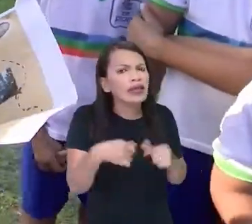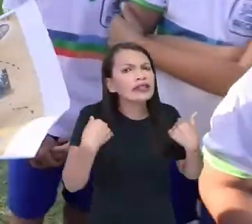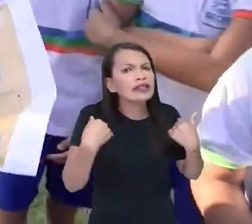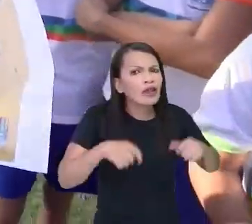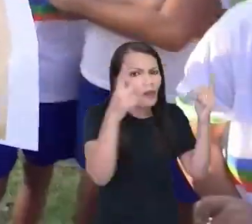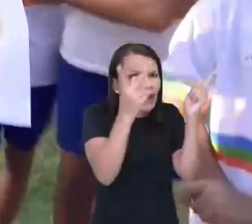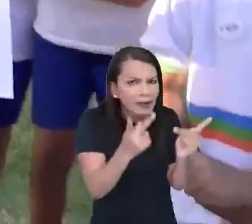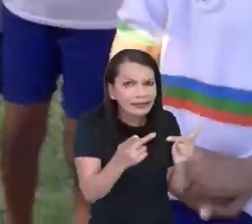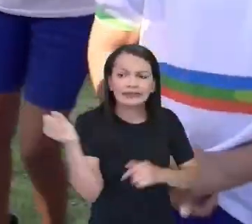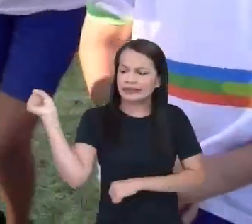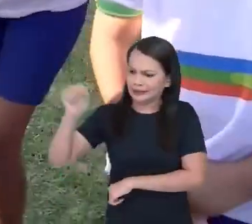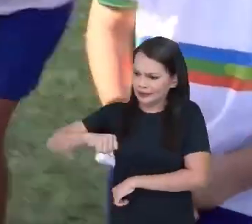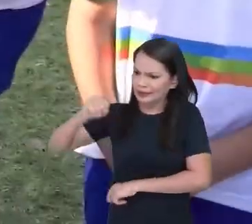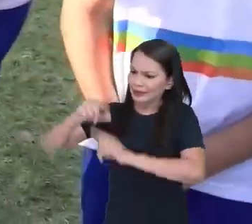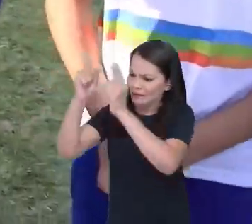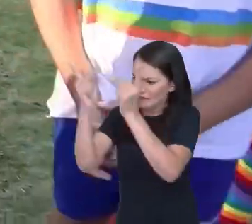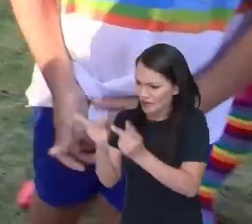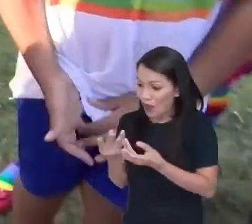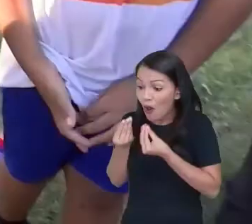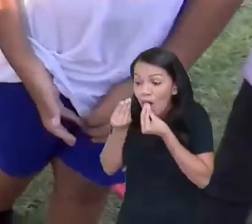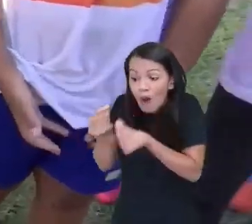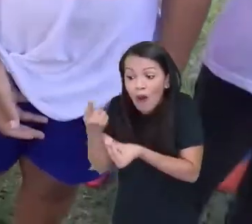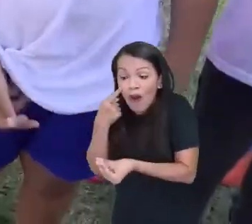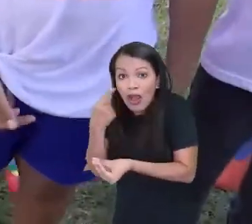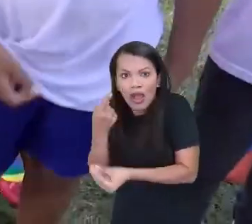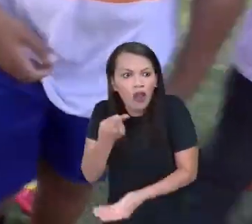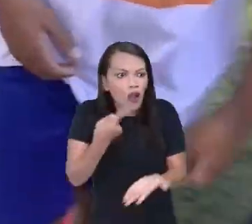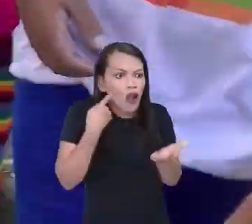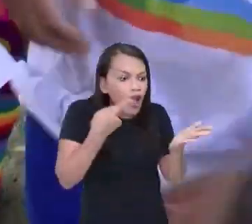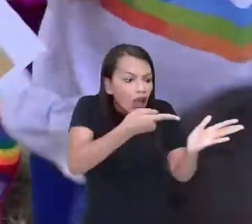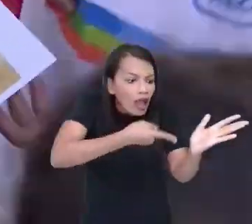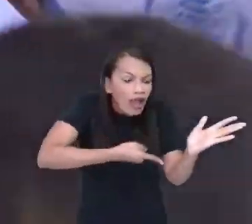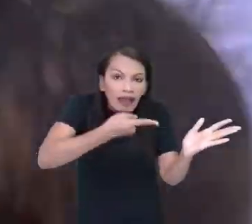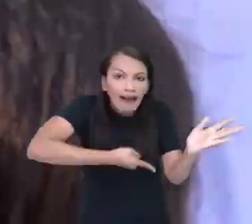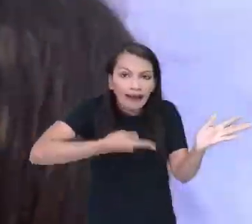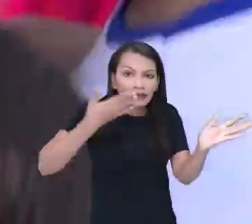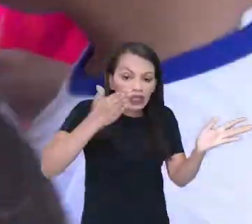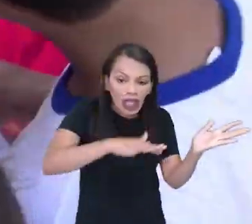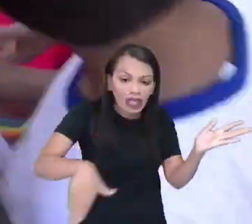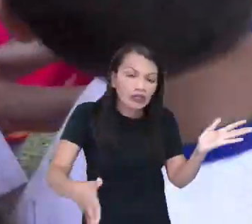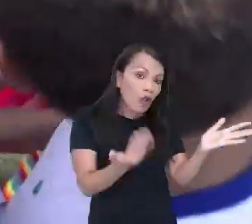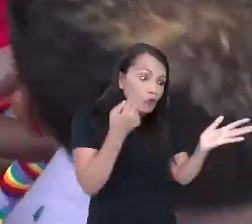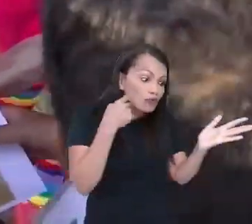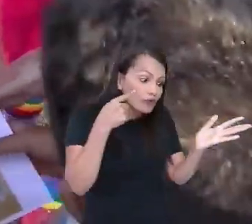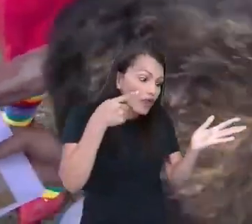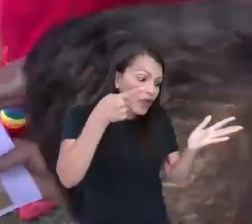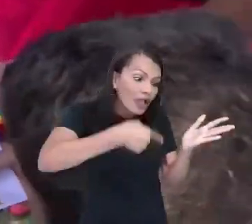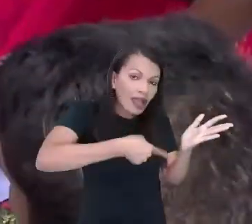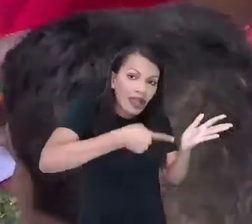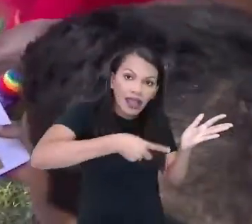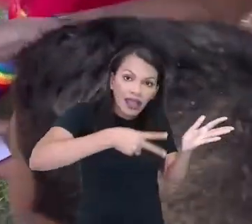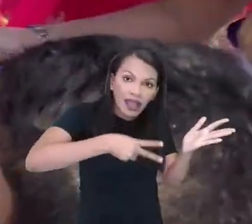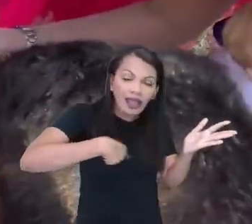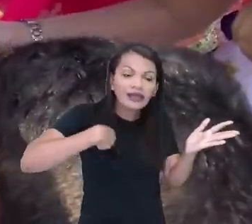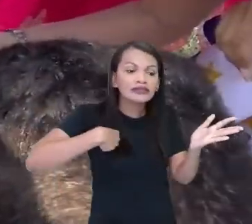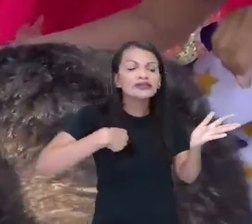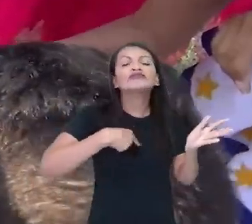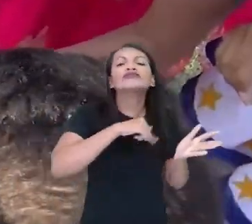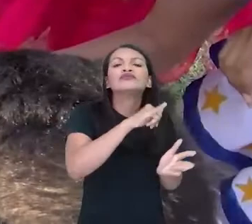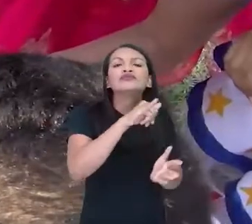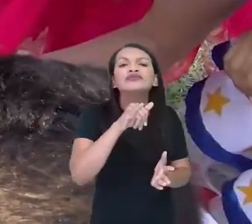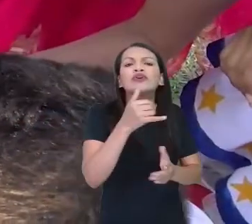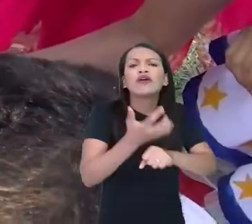esse mapa aqui, ó, Marita. Olha só. Olha aqui, crianças. Vem cá. Olha. Jardim